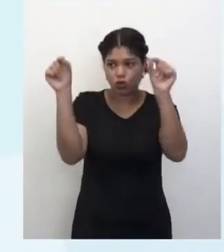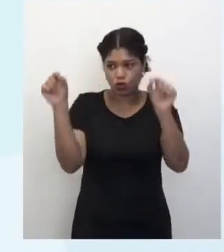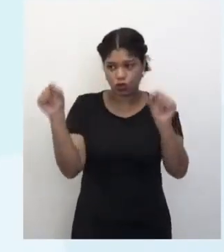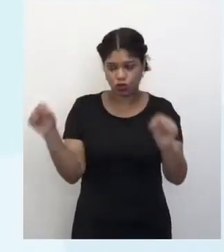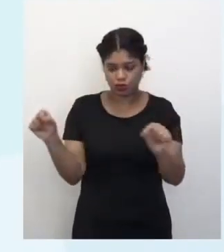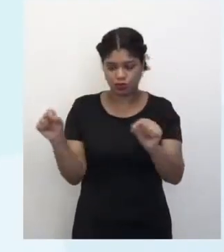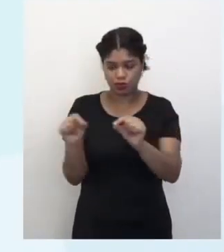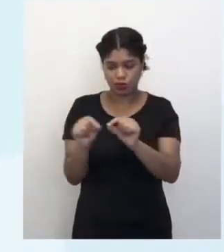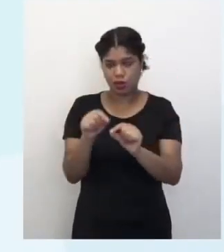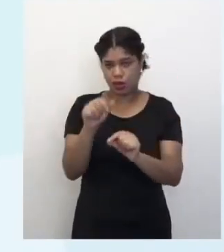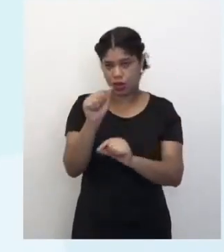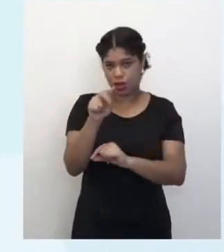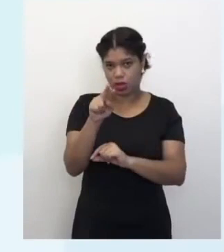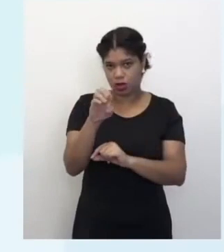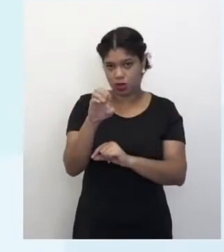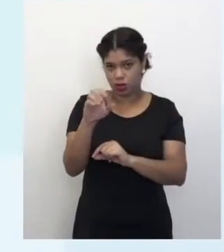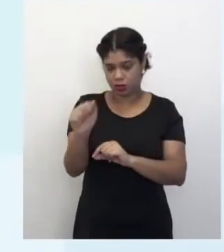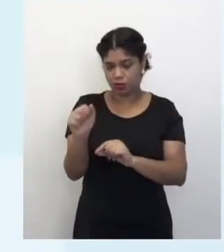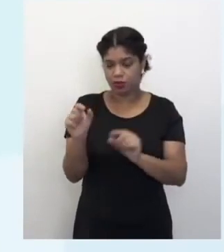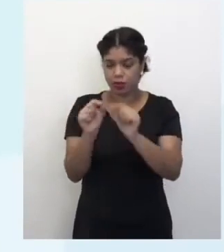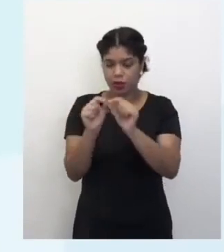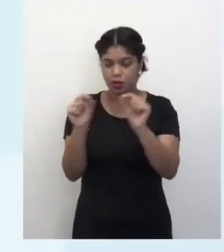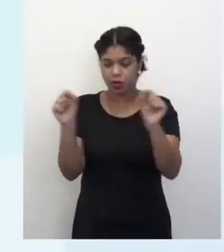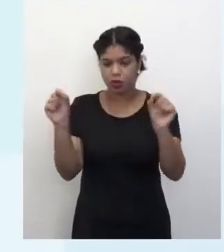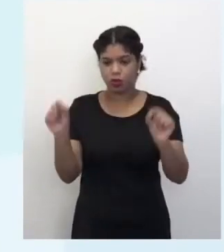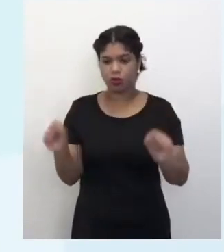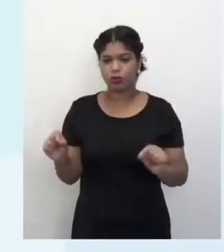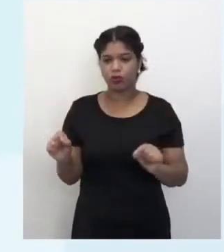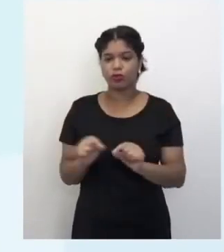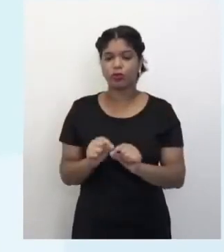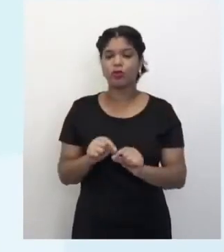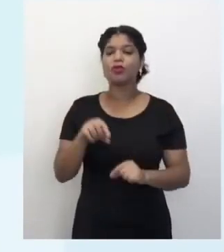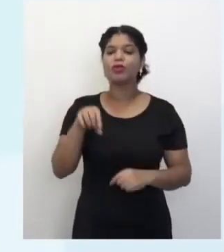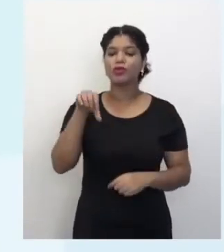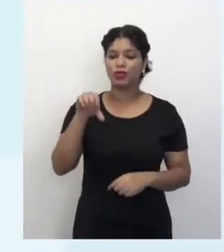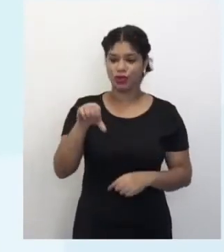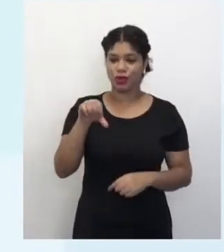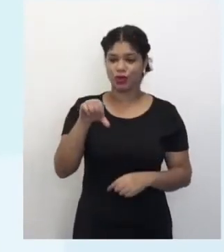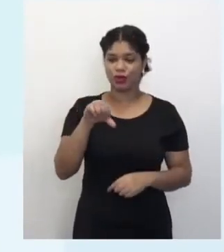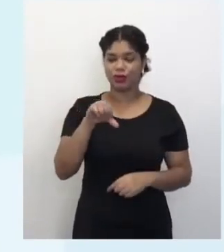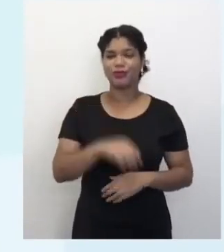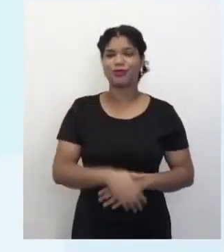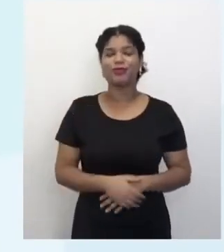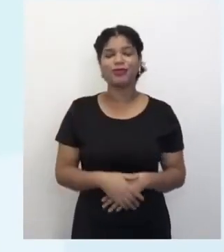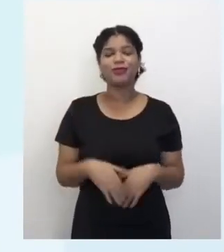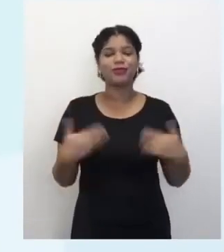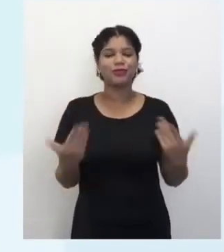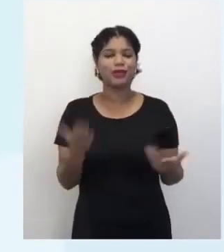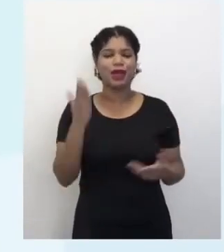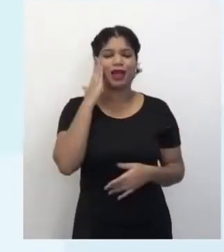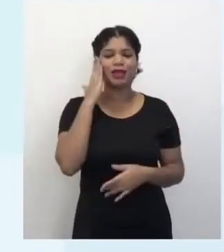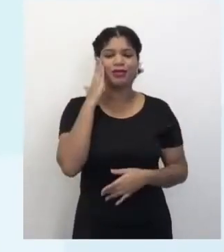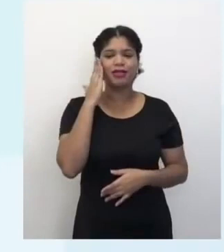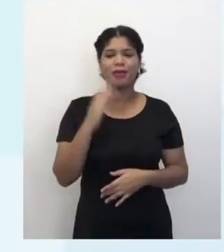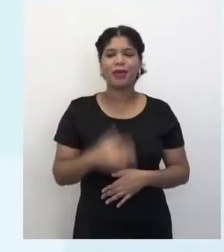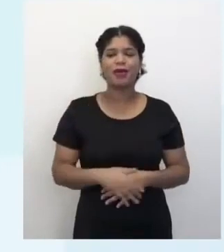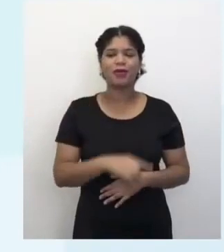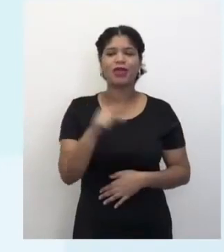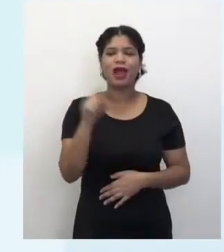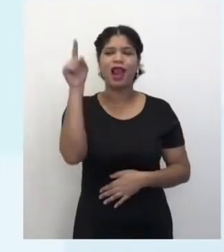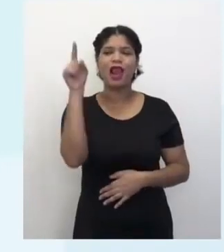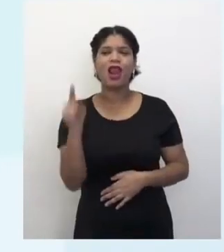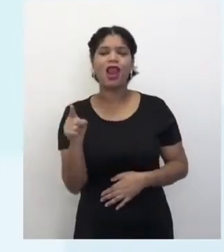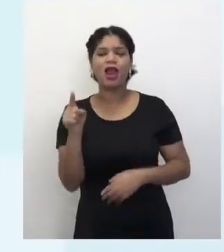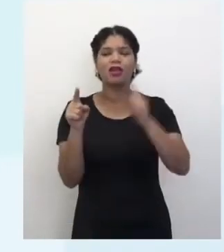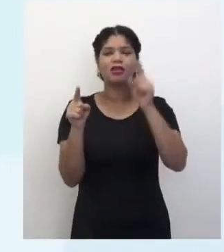tamanho 4 e depois o quadradinho 9 com a área tamanho 9. Eu quero saber, né, qual é o lado desse